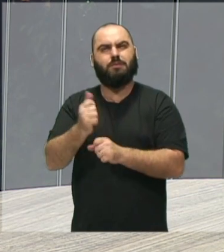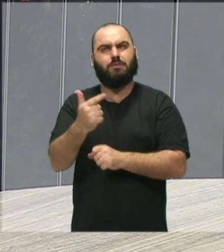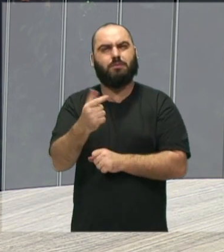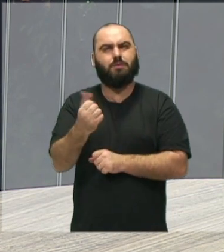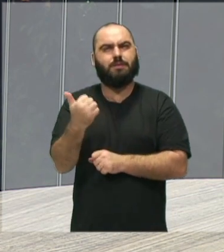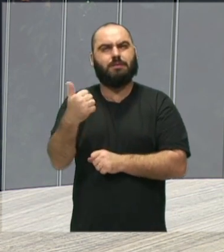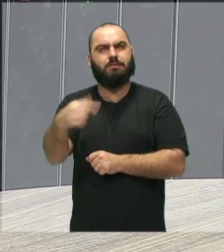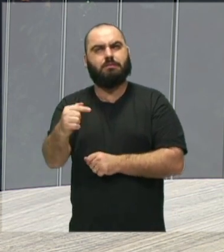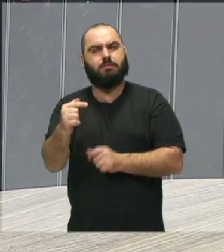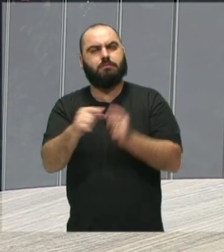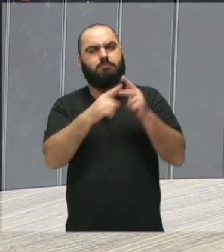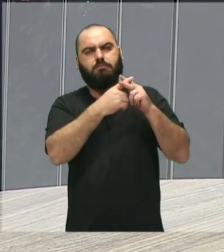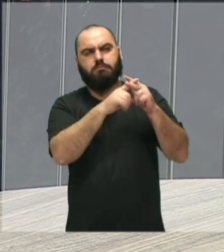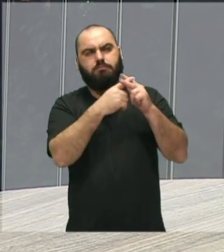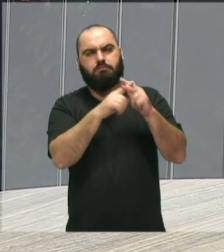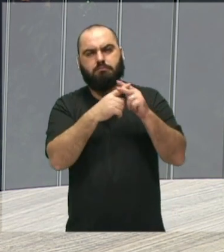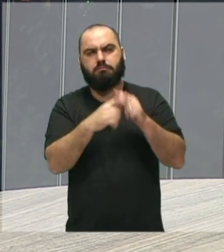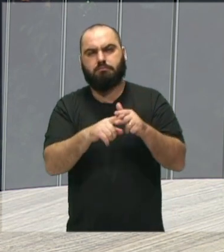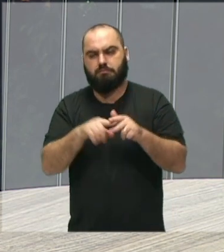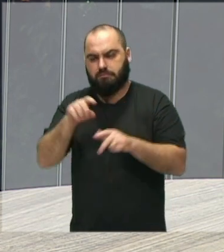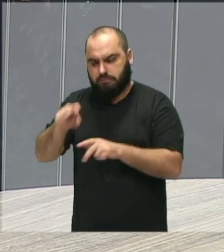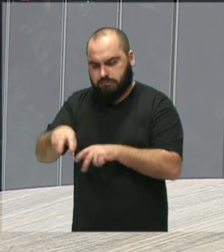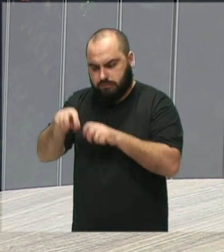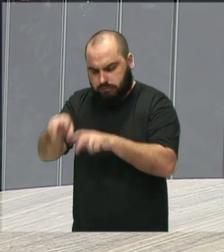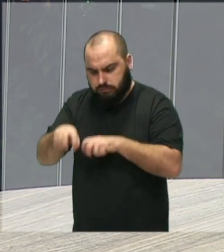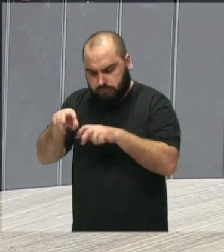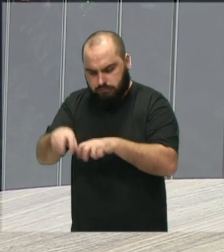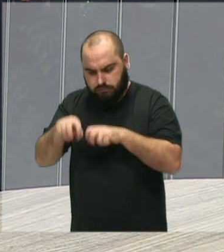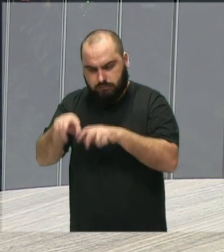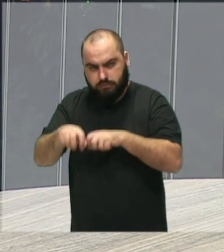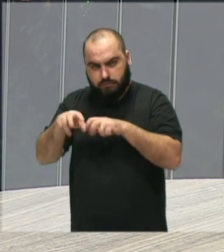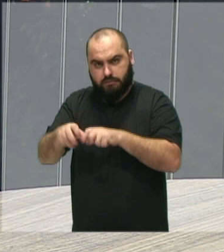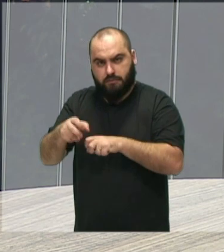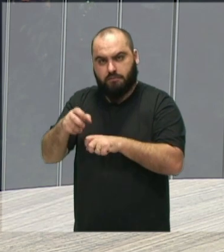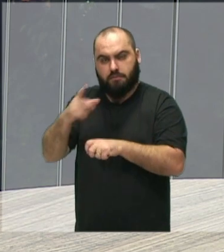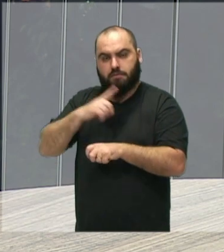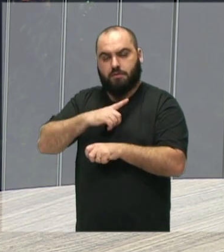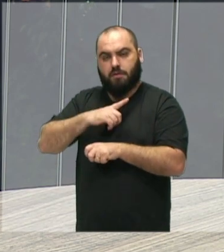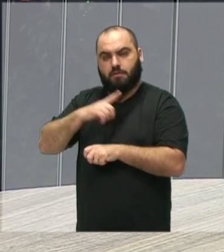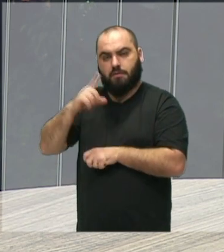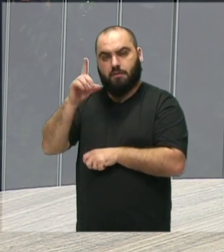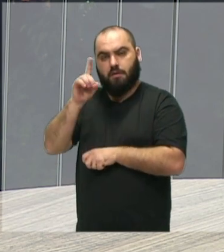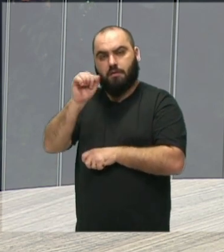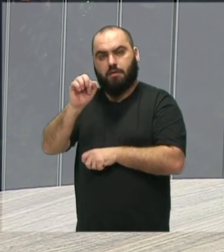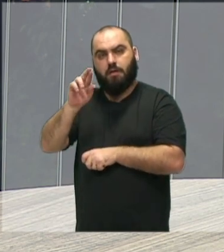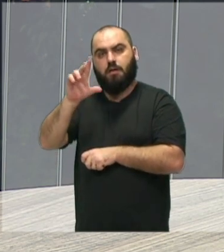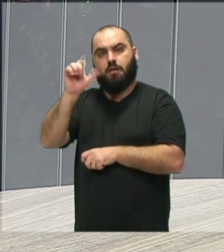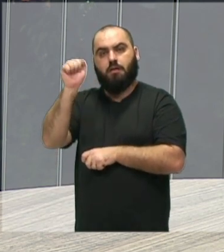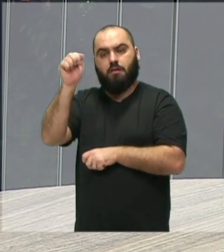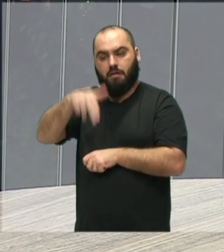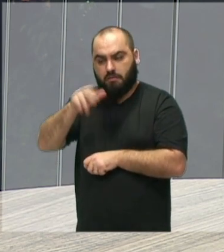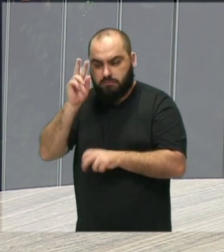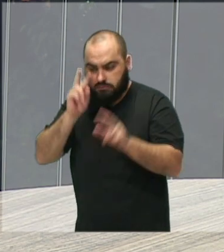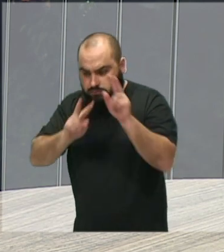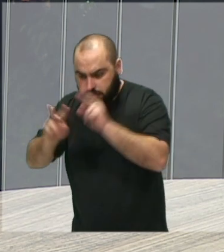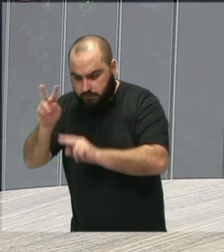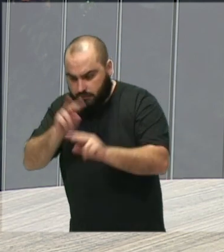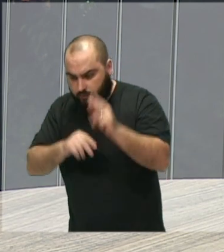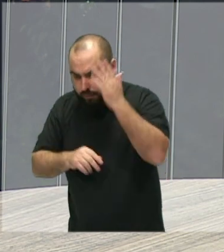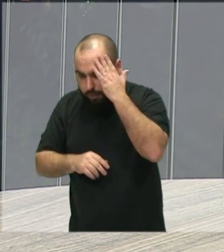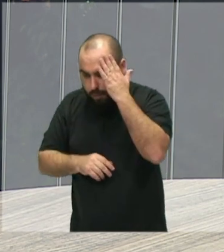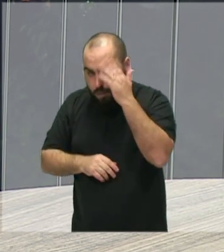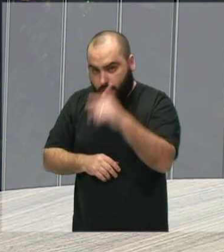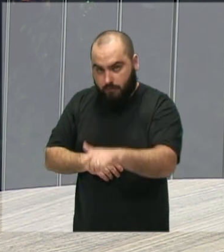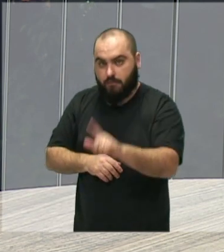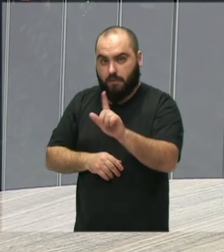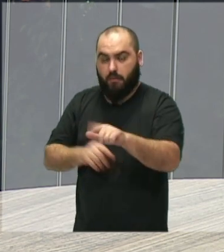engano. Então foi realizada uma escavação ali sobre a supervisão do arqueólogo Darlan, que também ele é